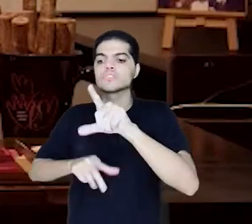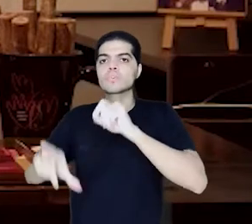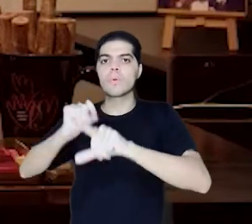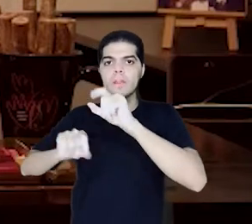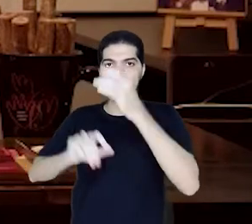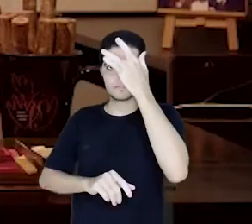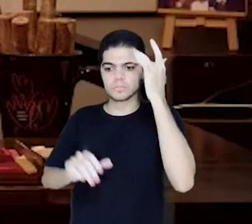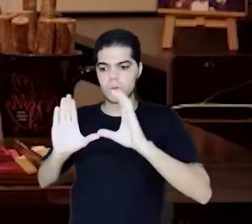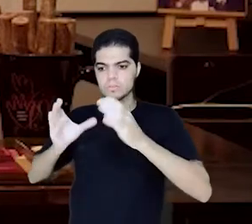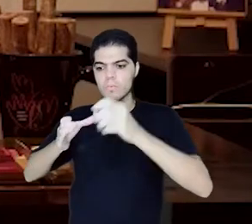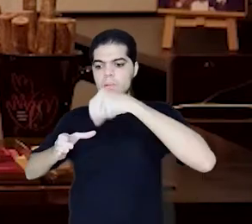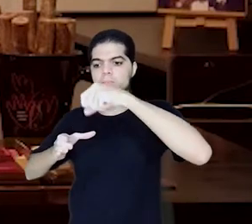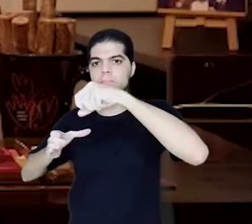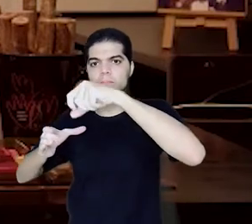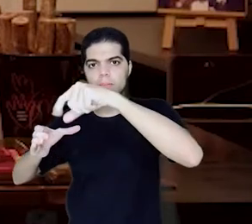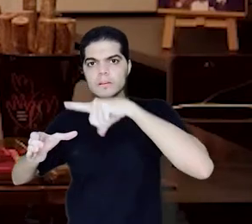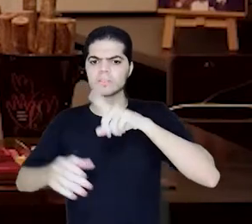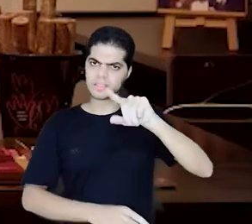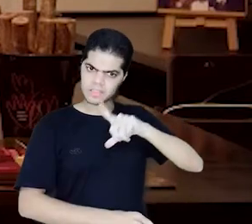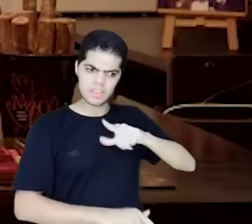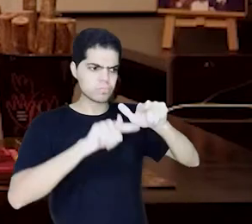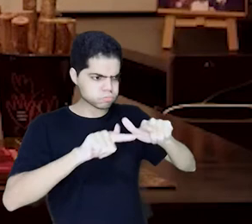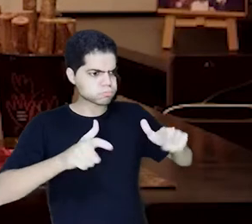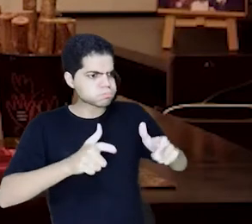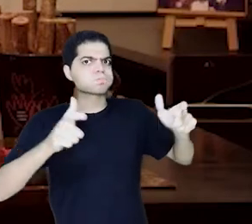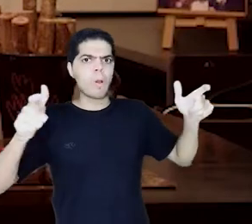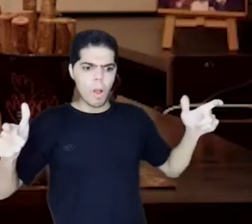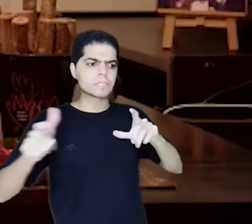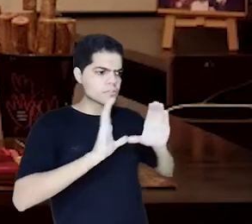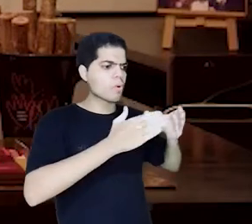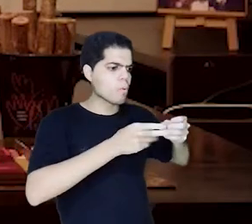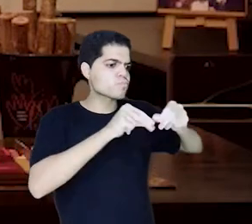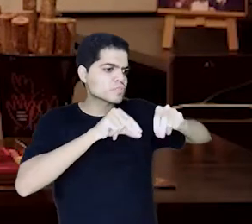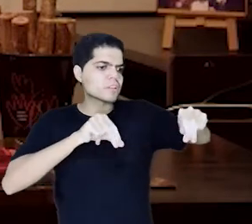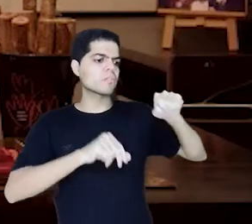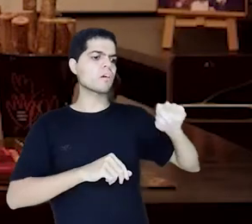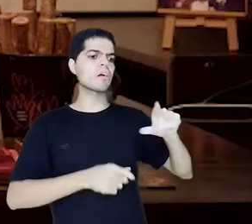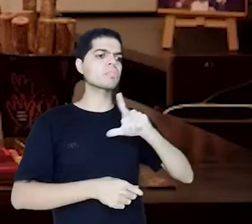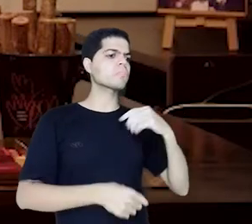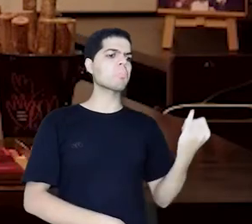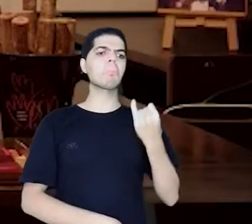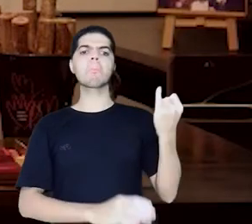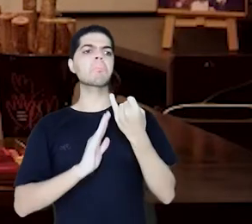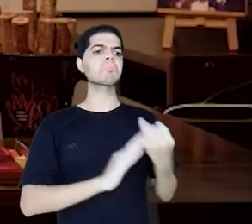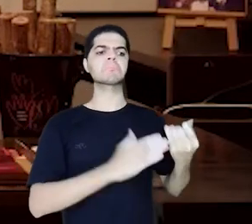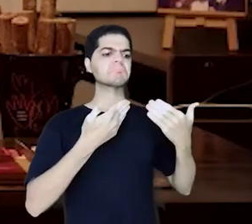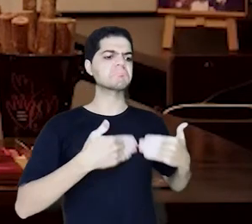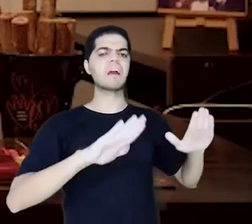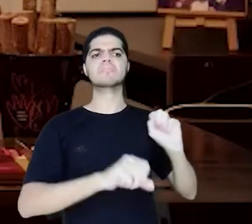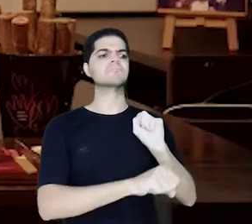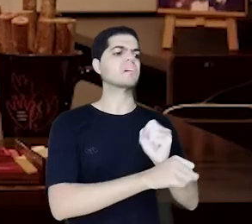tem terras devolutas e grandes, grandes aglomerados de terra que não têm menor importância para ninguém, que estão